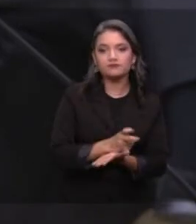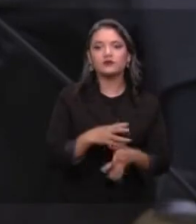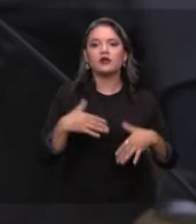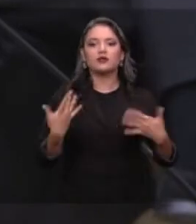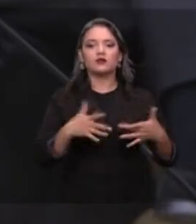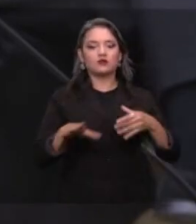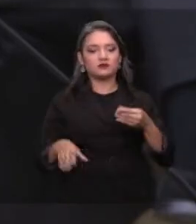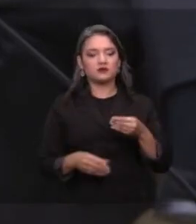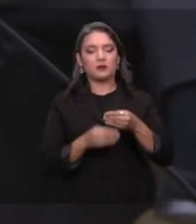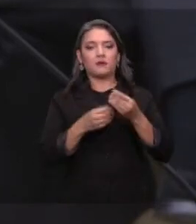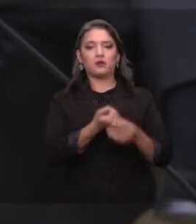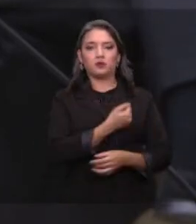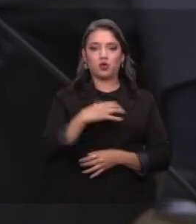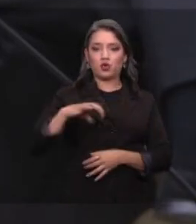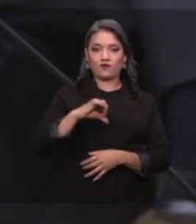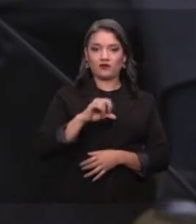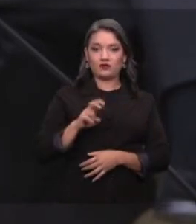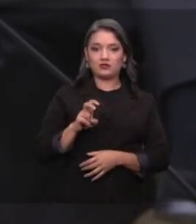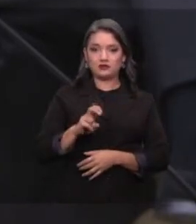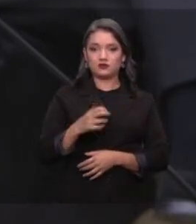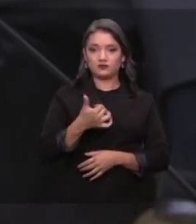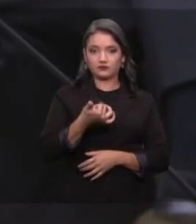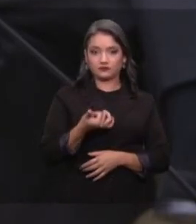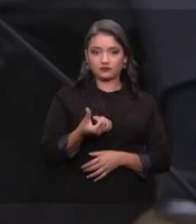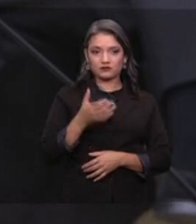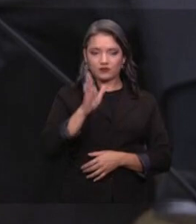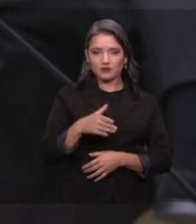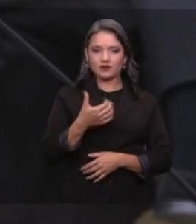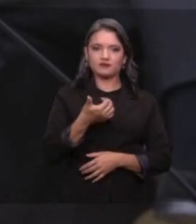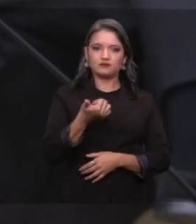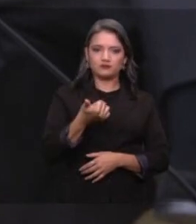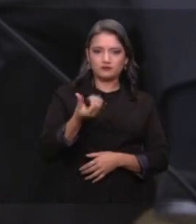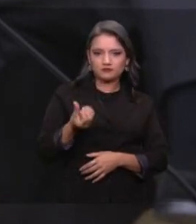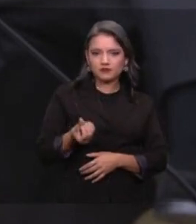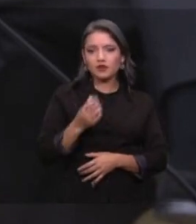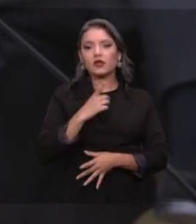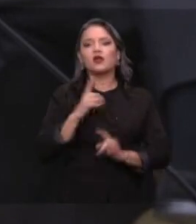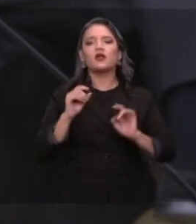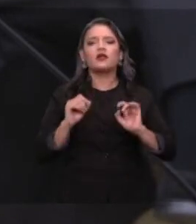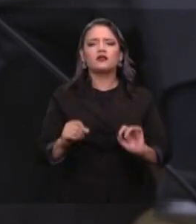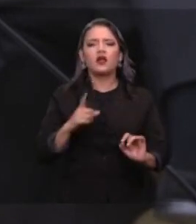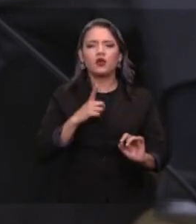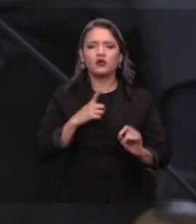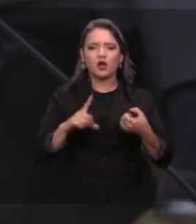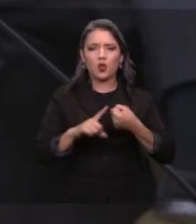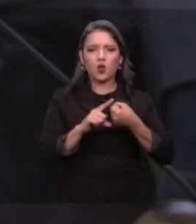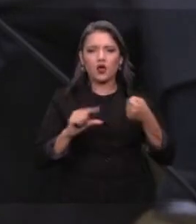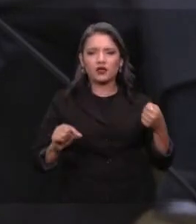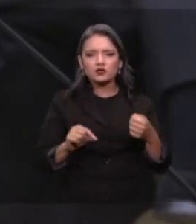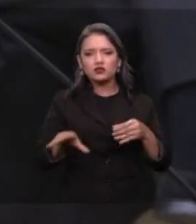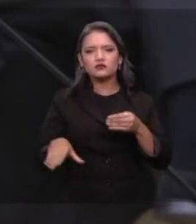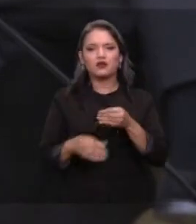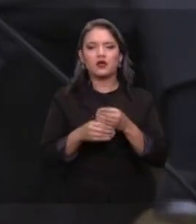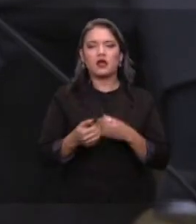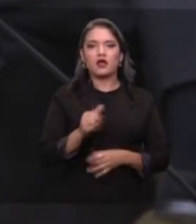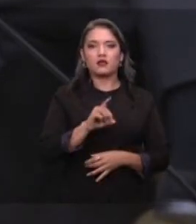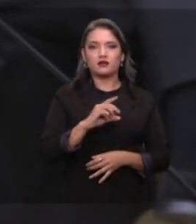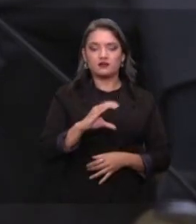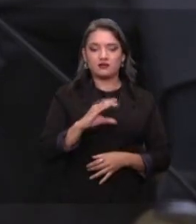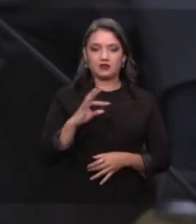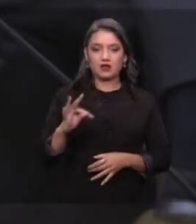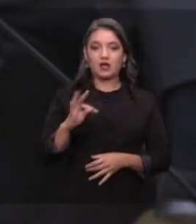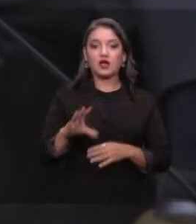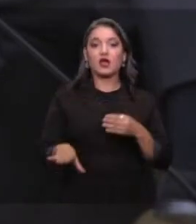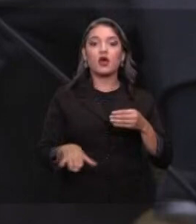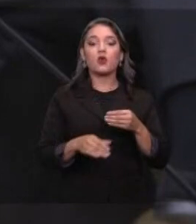emenda constitucional 95 de 16, há o acréscimo de um artigo ao ADCT, o artigo